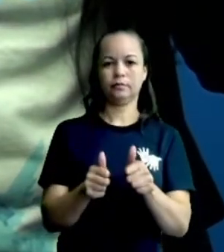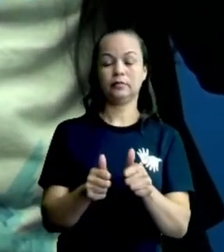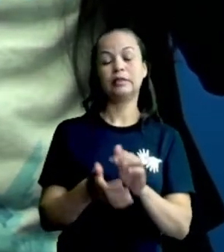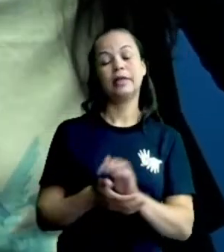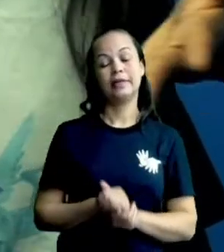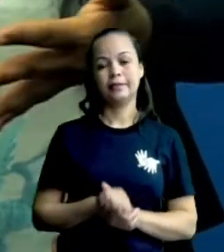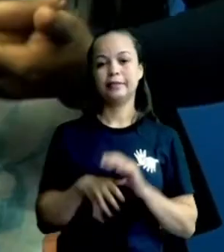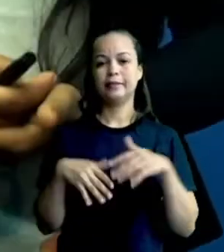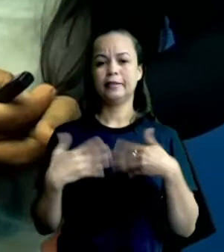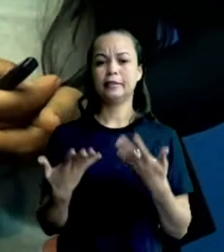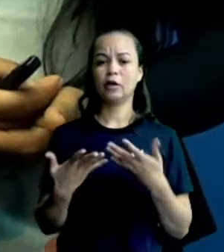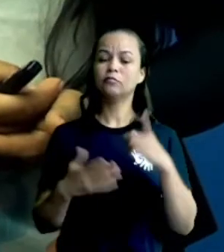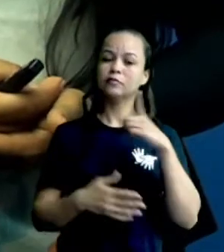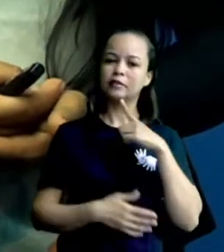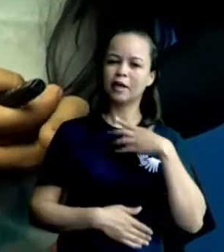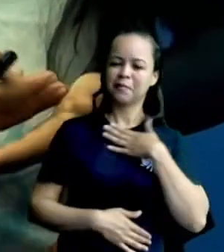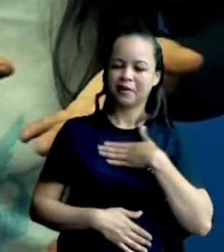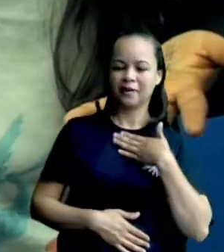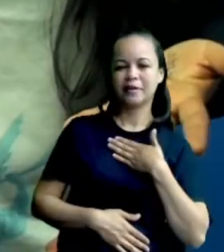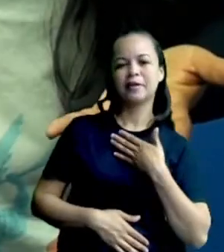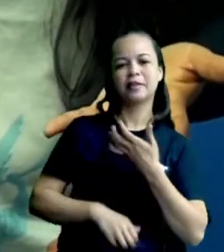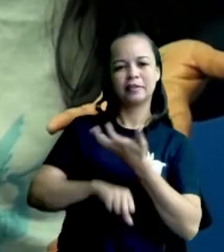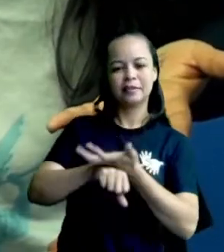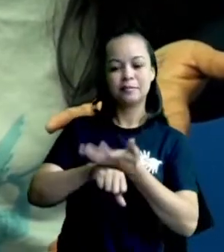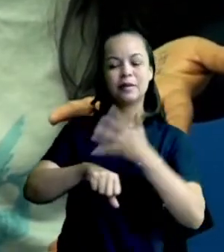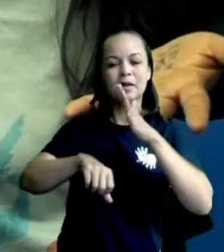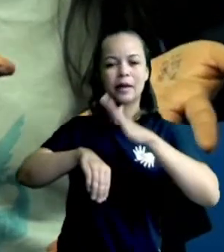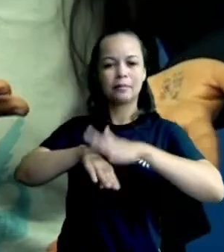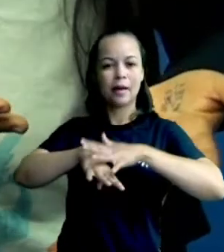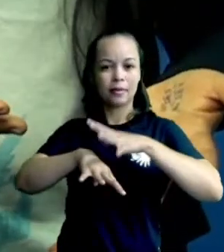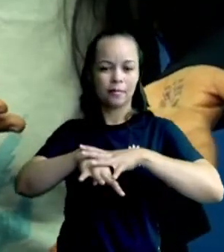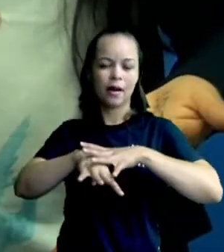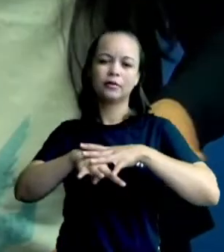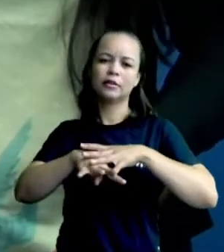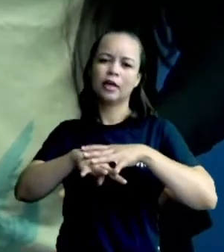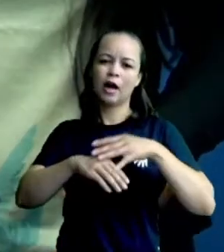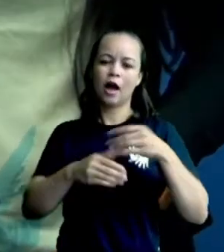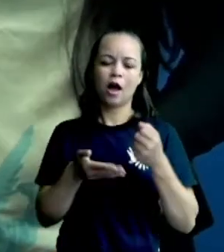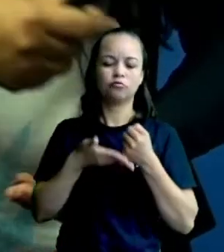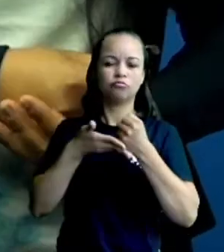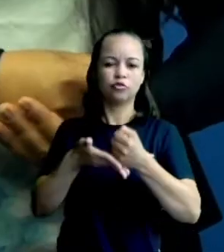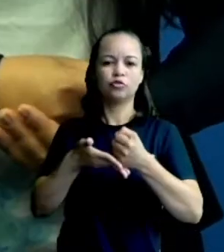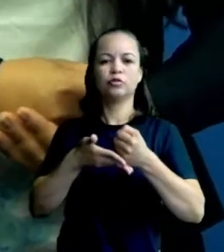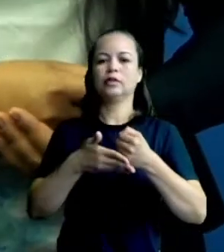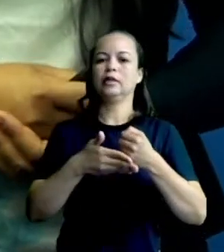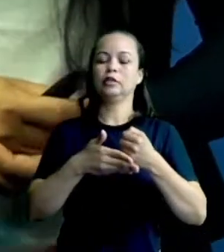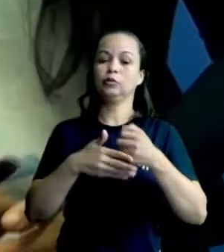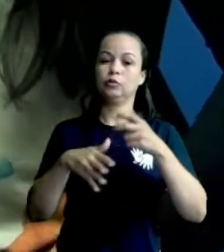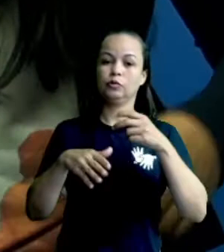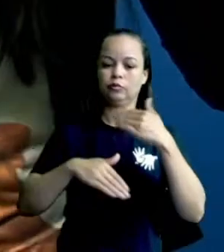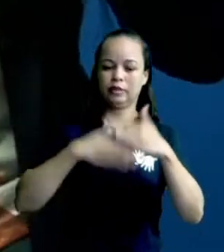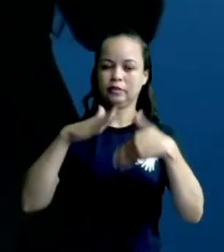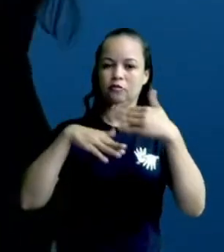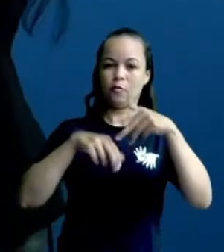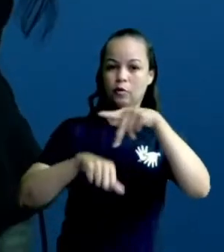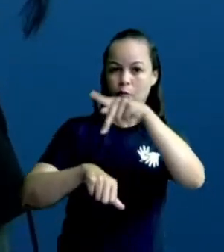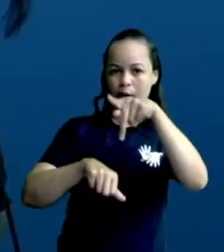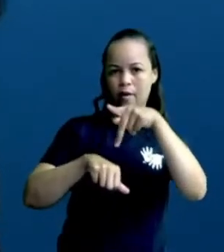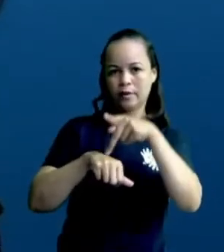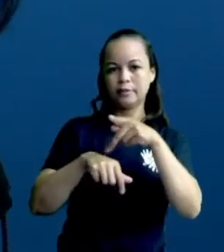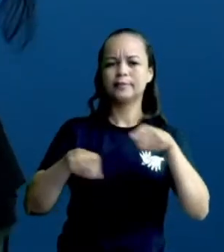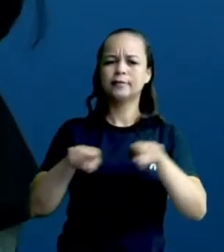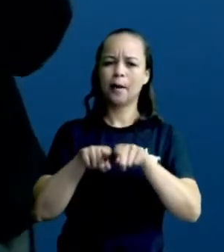querida matemática, ajudando no desenvolvimento dos países e da educação, tá? Vamos